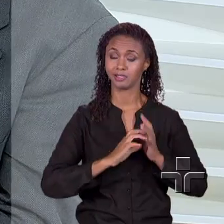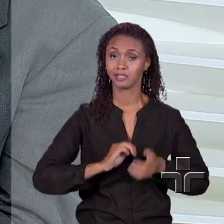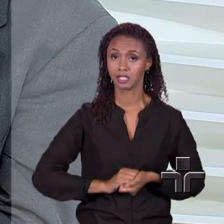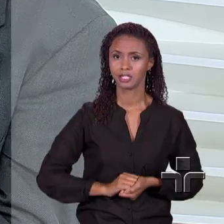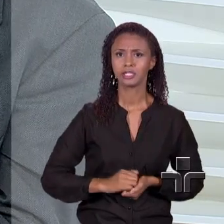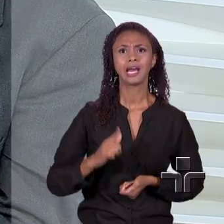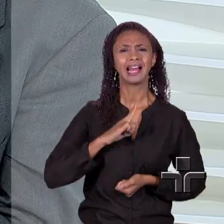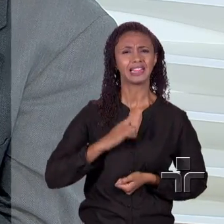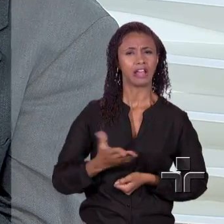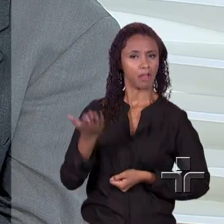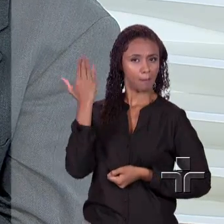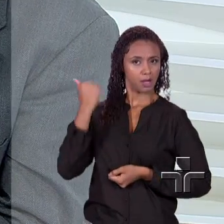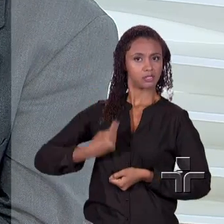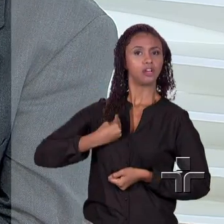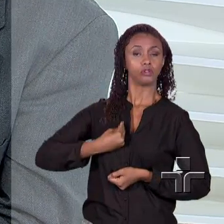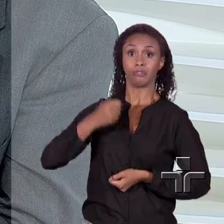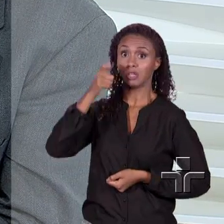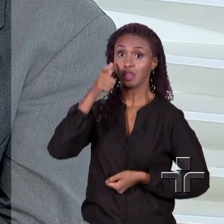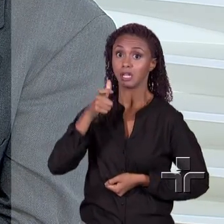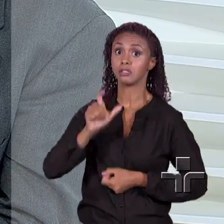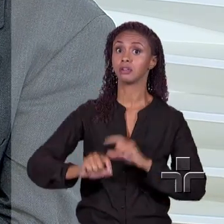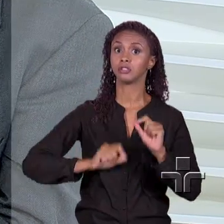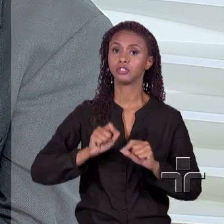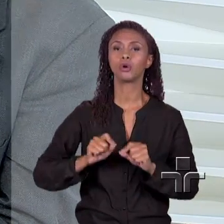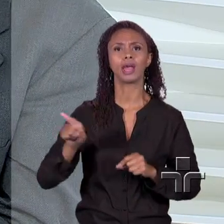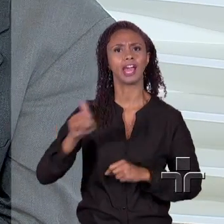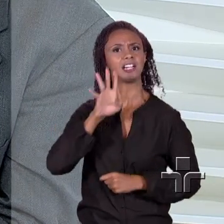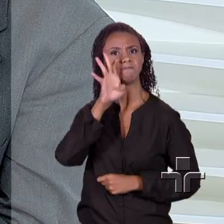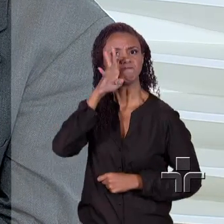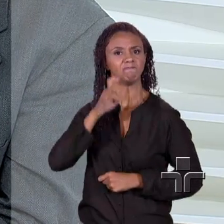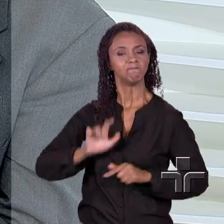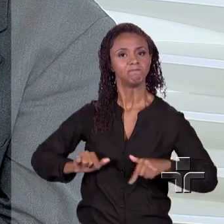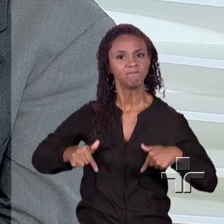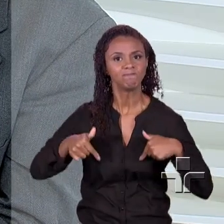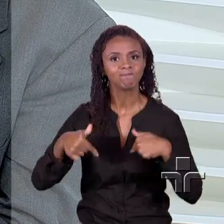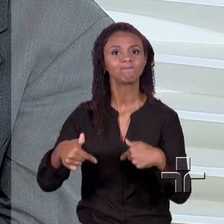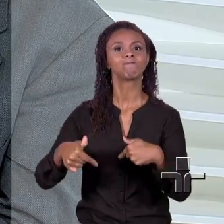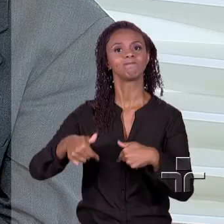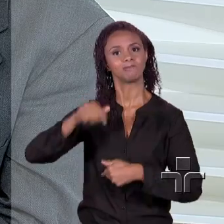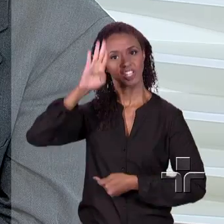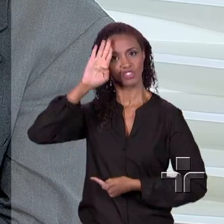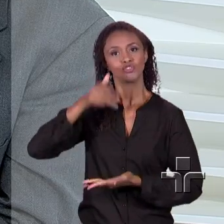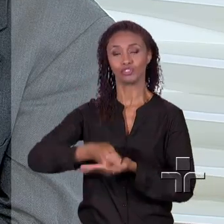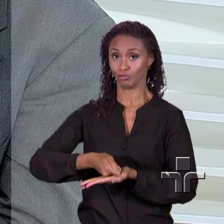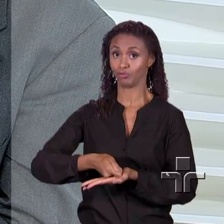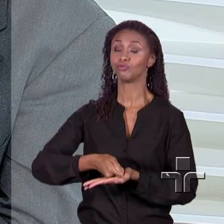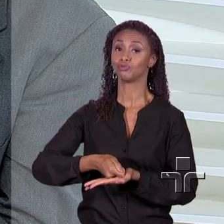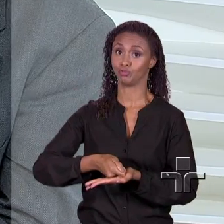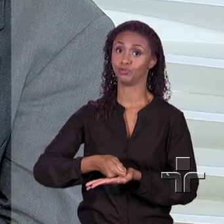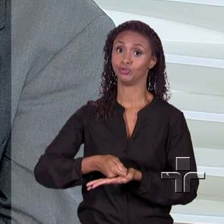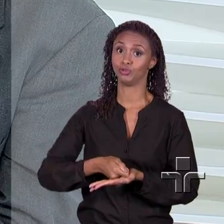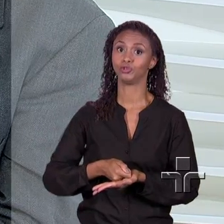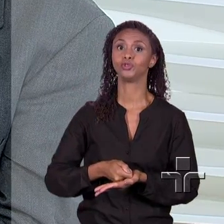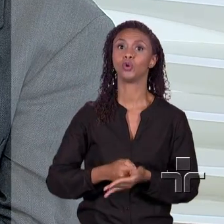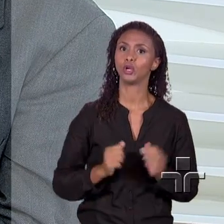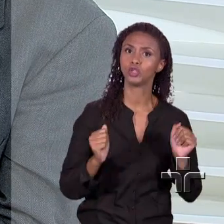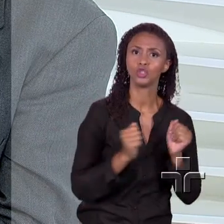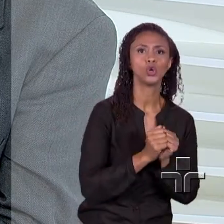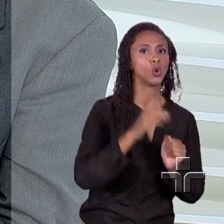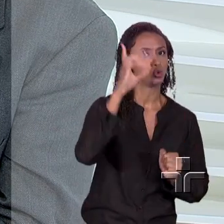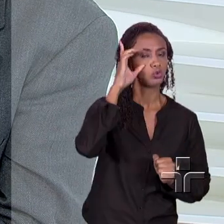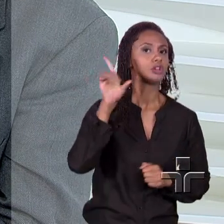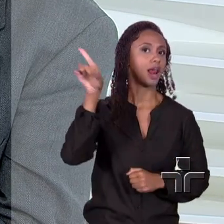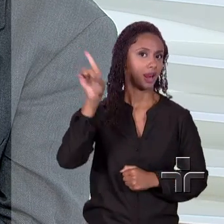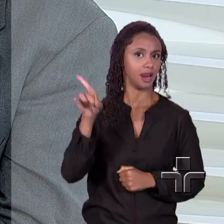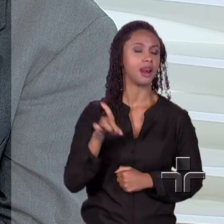mais interessante, que é o passado dele de ser parte da resistência à ditadura militar, junto com Dilma Rousseff em Belo